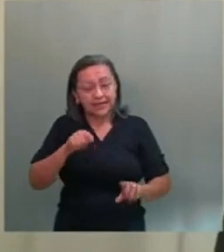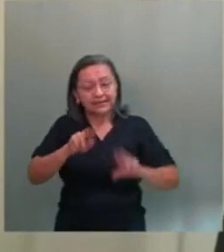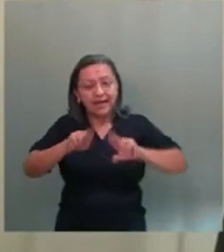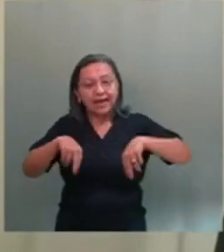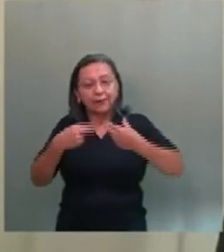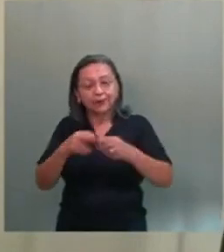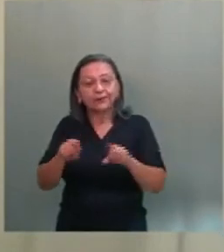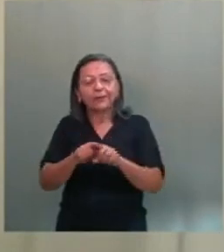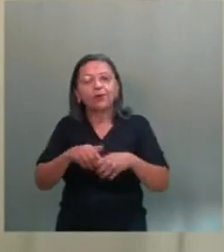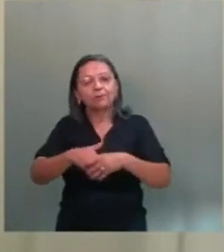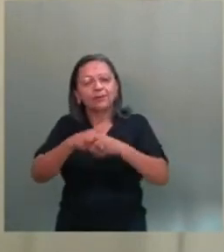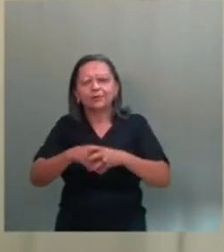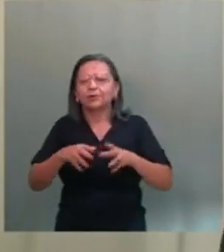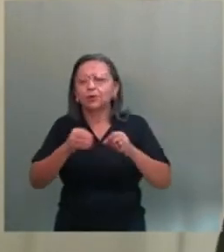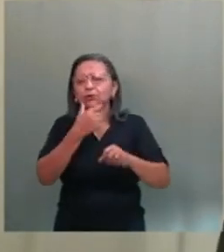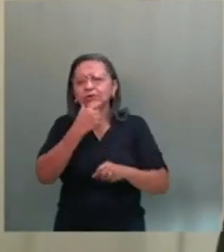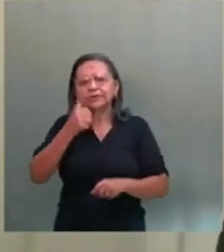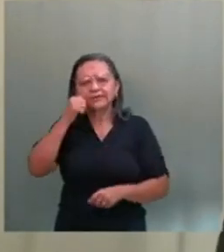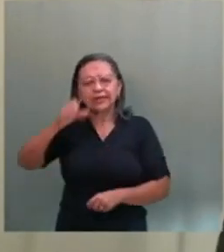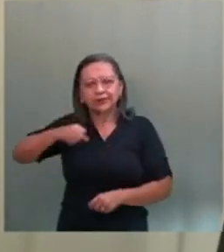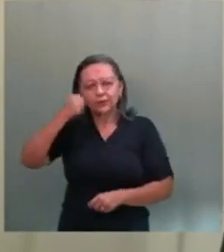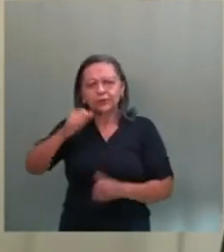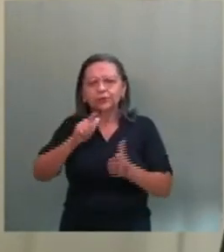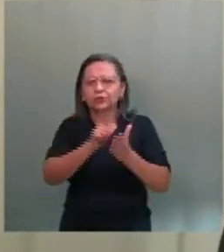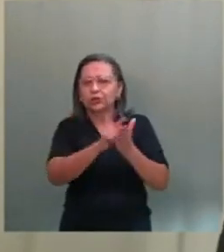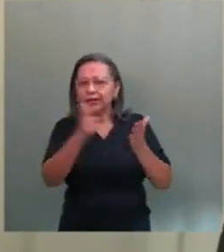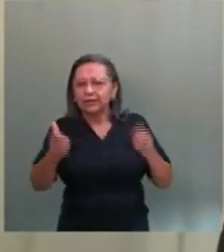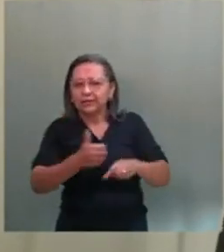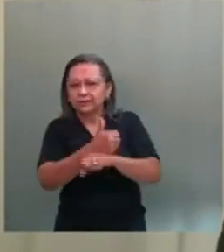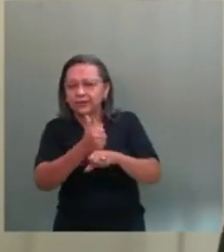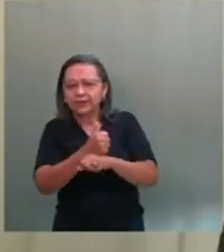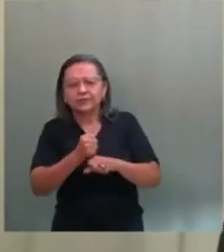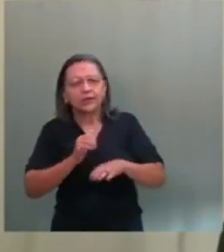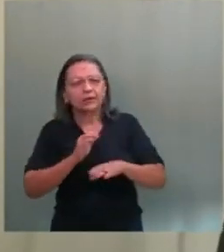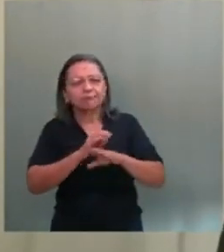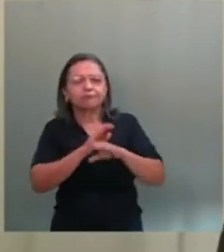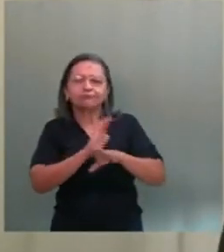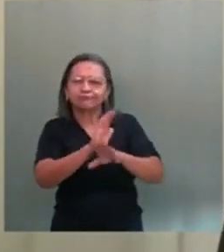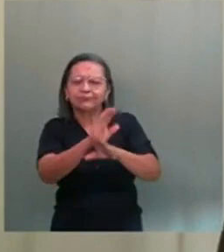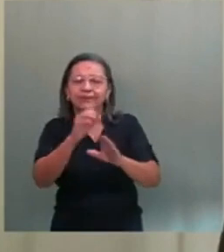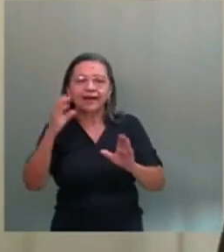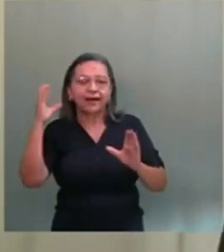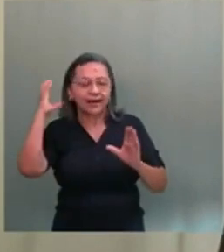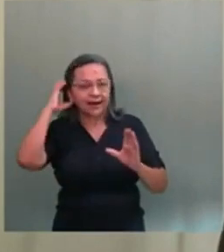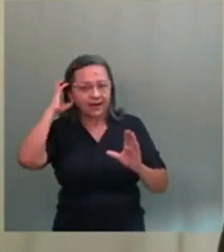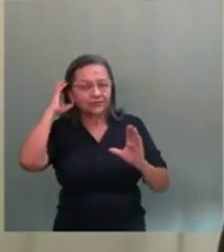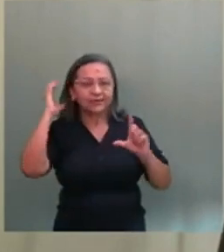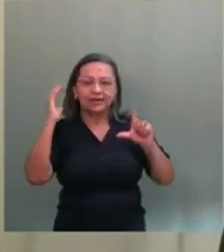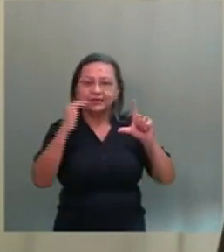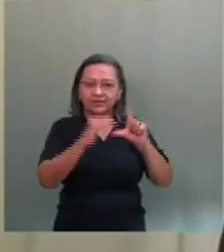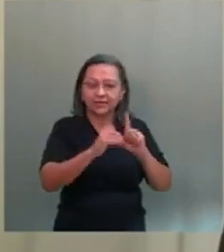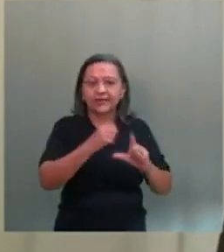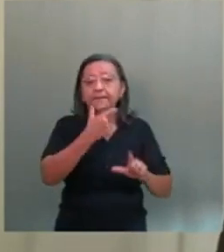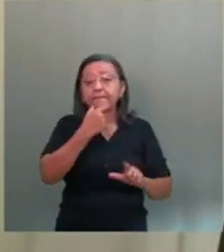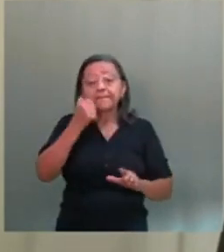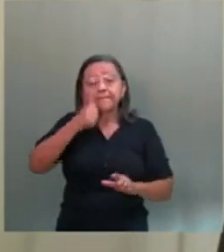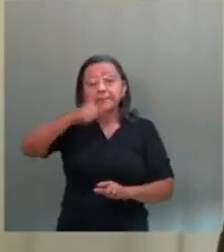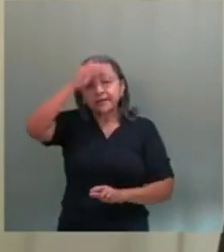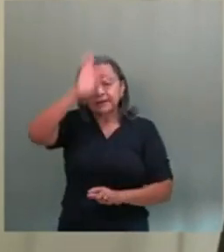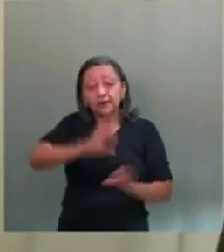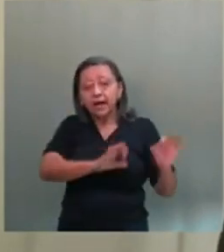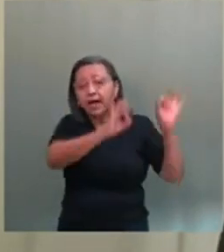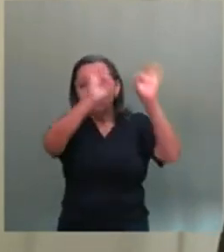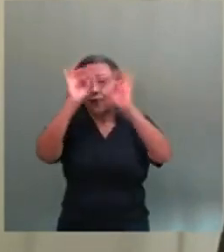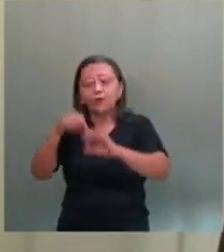as senadoras, os senadores, jornalistas e demais colaboradores da rádio e da Agência Senado, brasileiras e brasileiros que